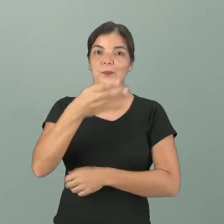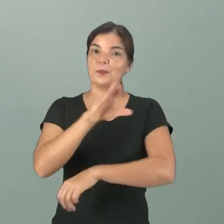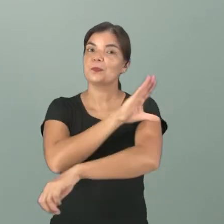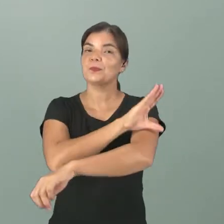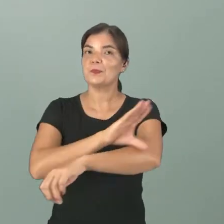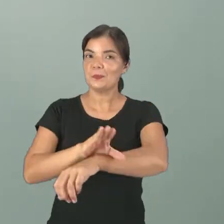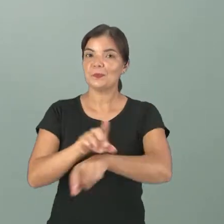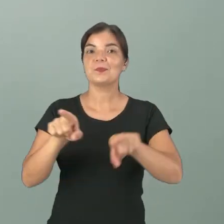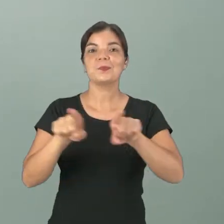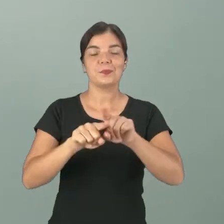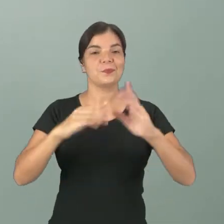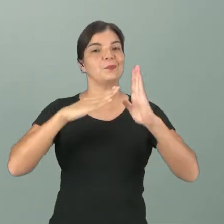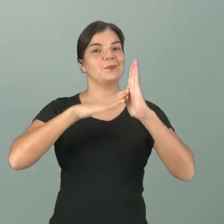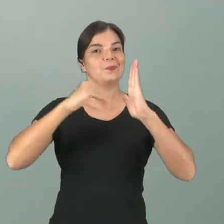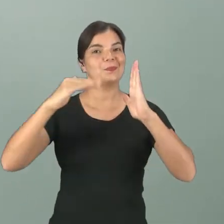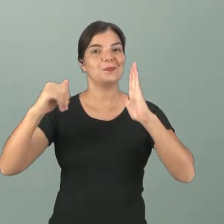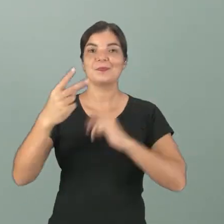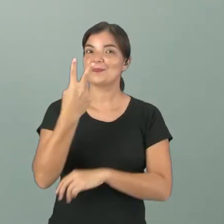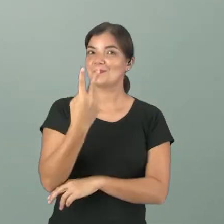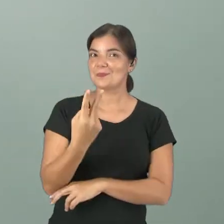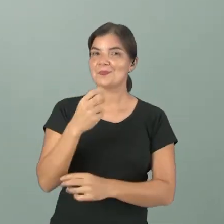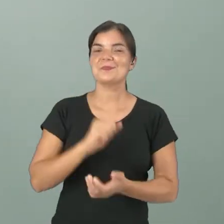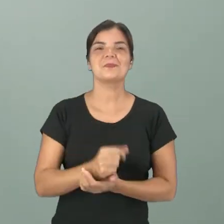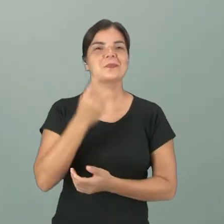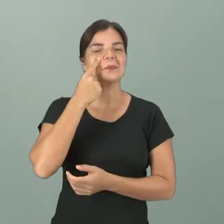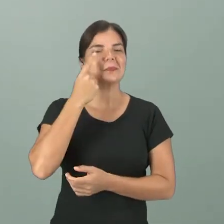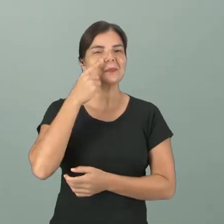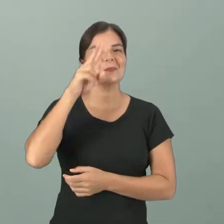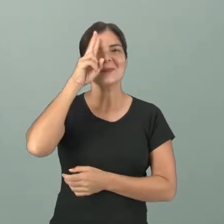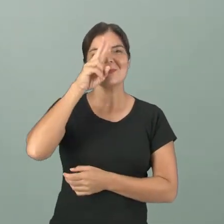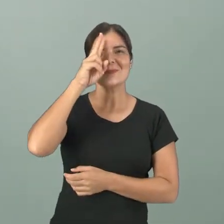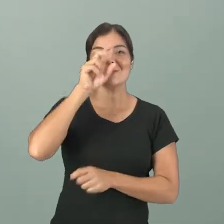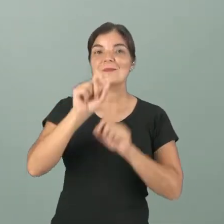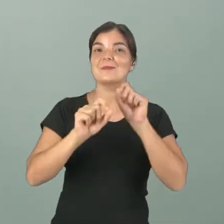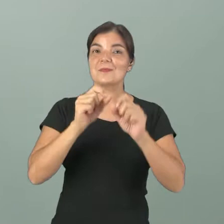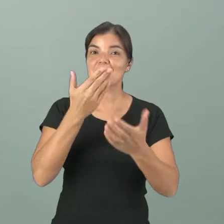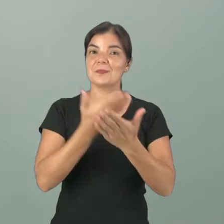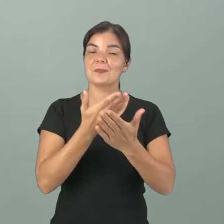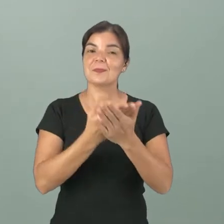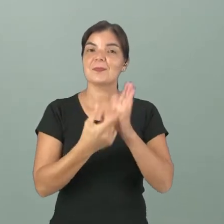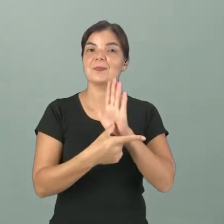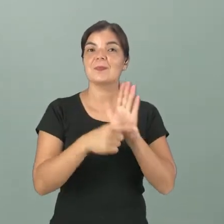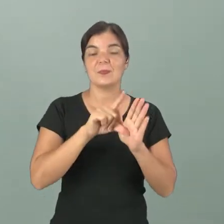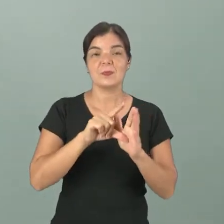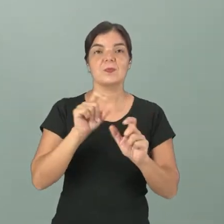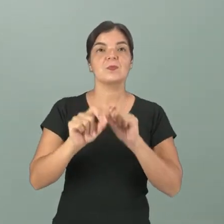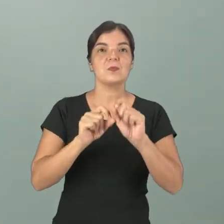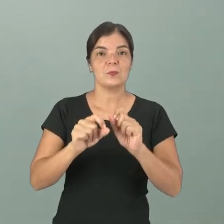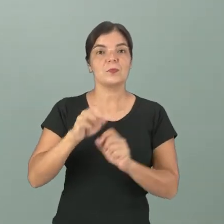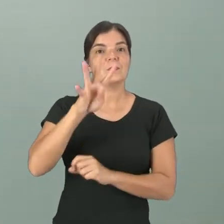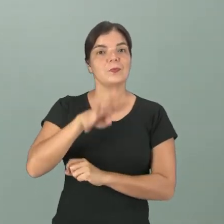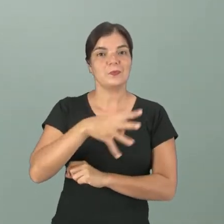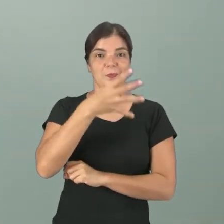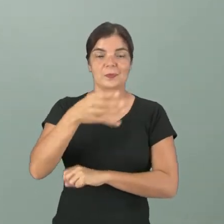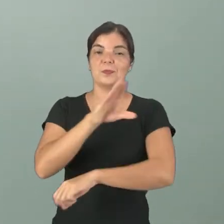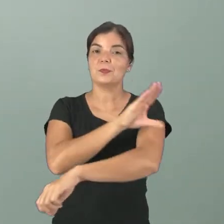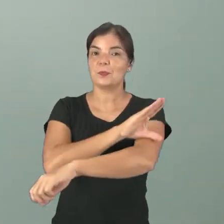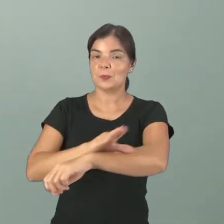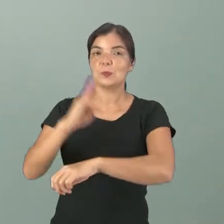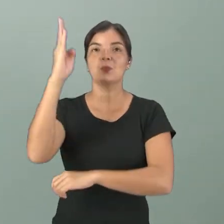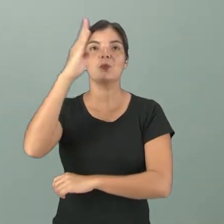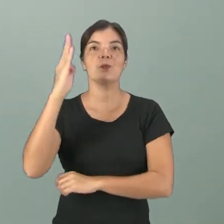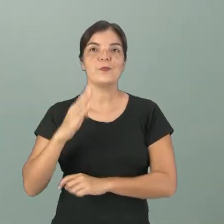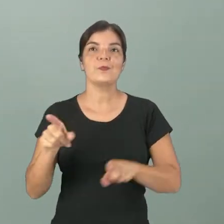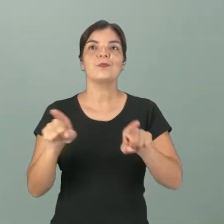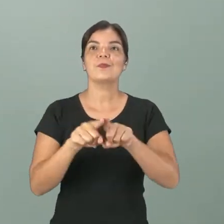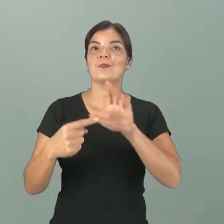Culturais Estéticas 2. Vamos recordar que na aula passada nós falamos que matrizes culturais do